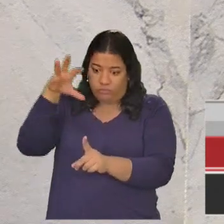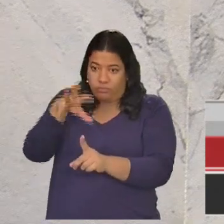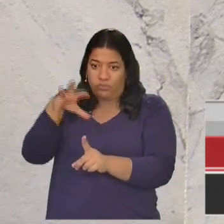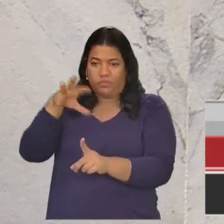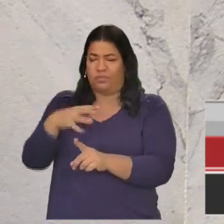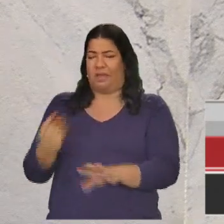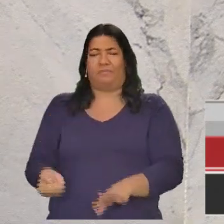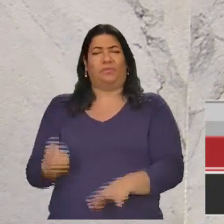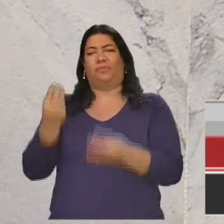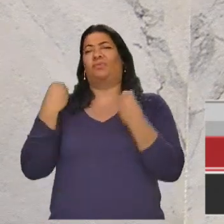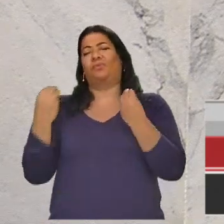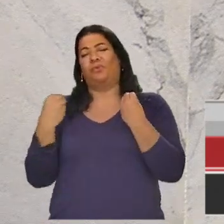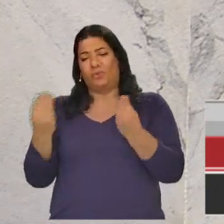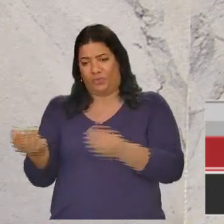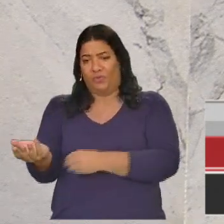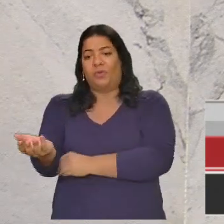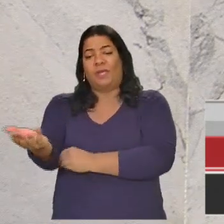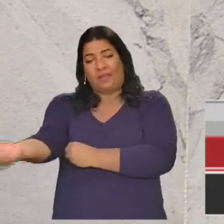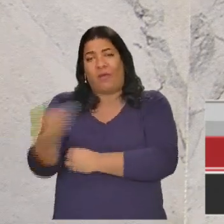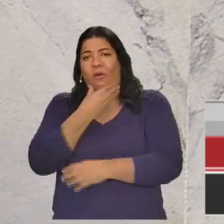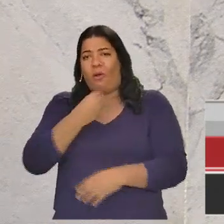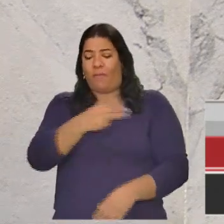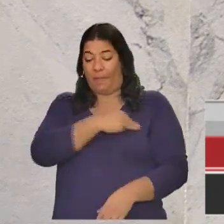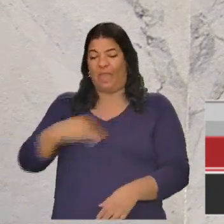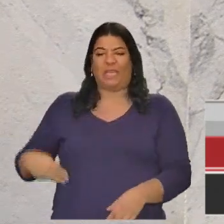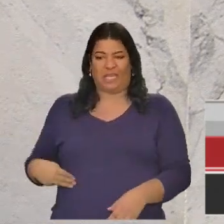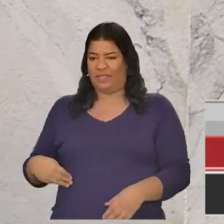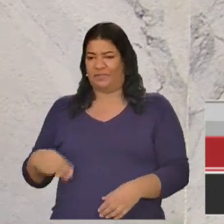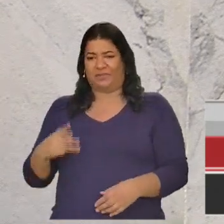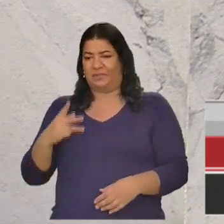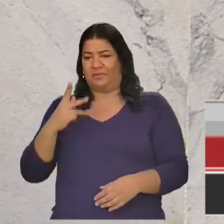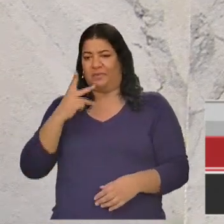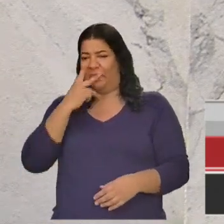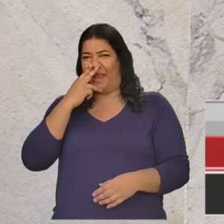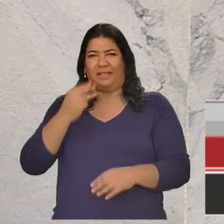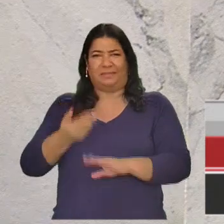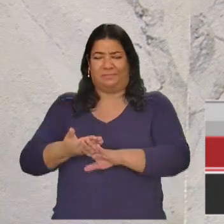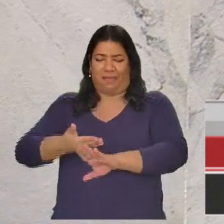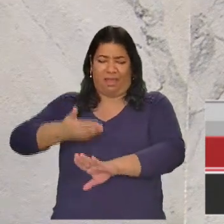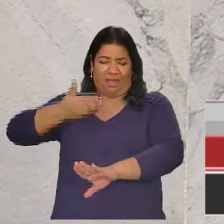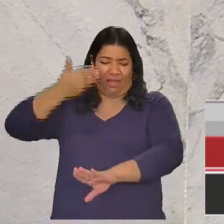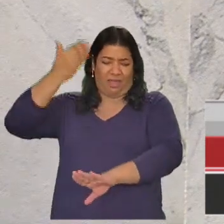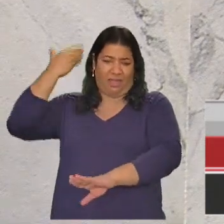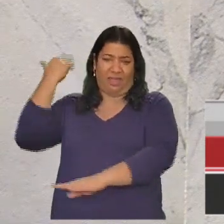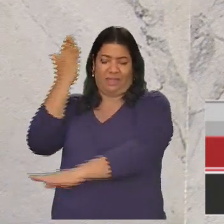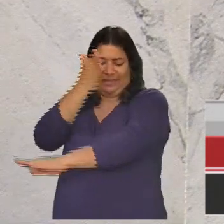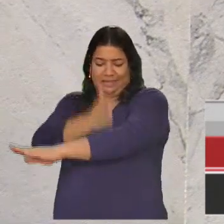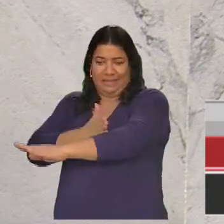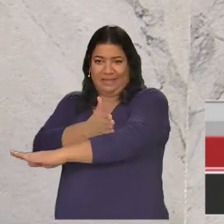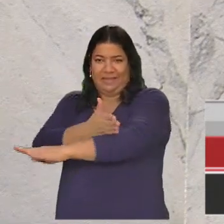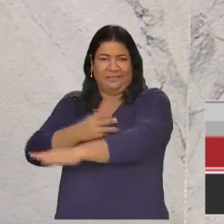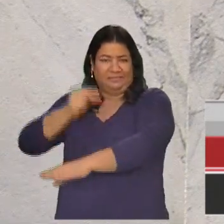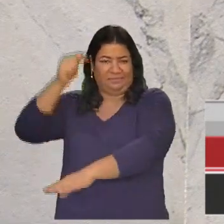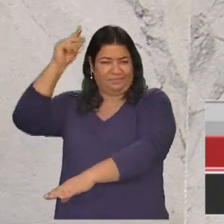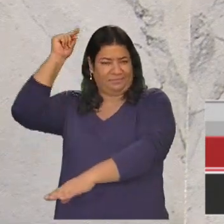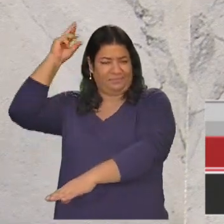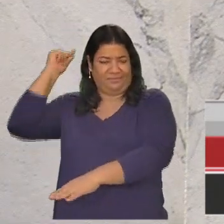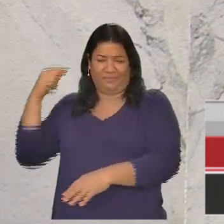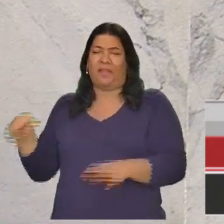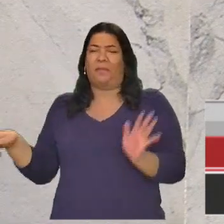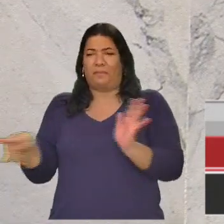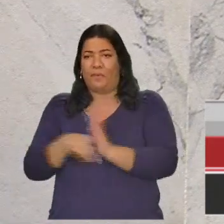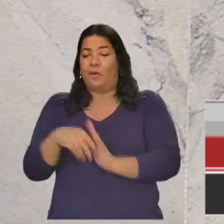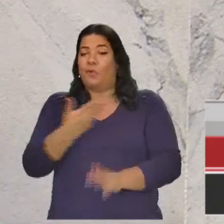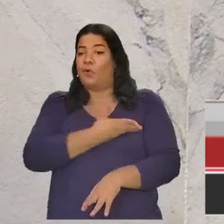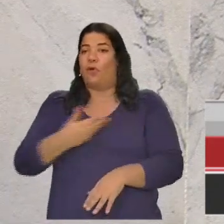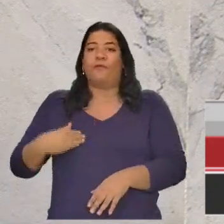absurdo total é um ministro que saiu da idade média né mas é bem coisa do governo bolsonaro e lhe aquela